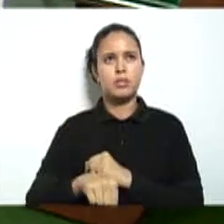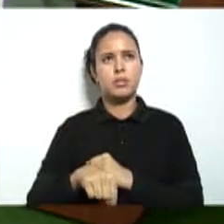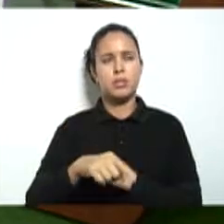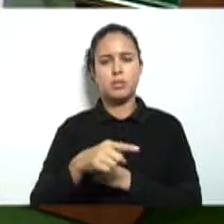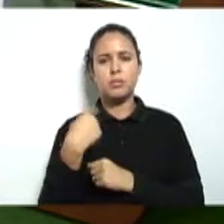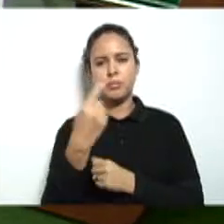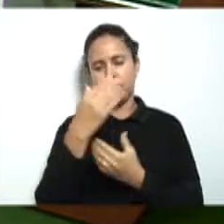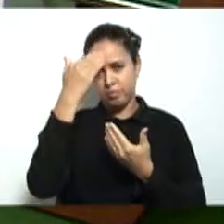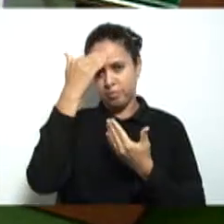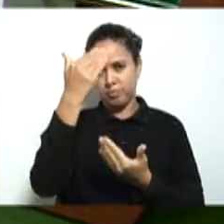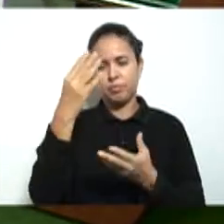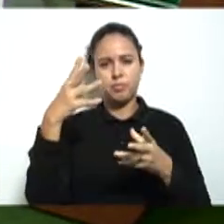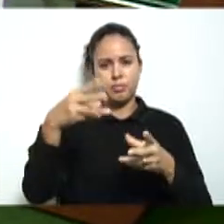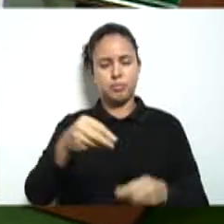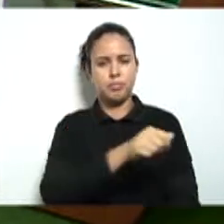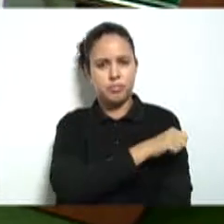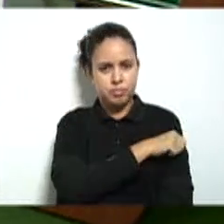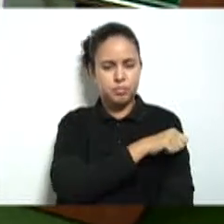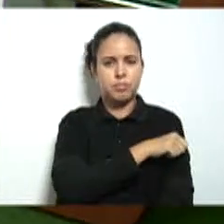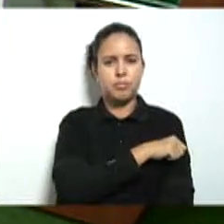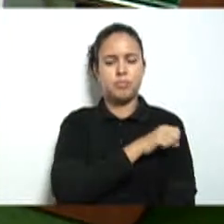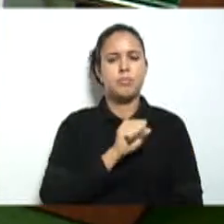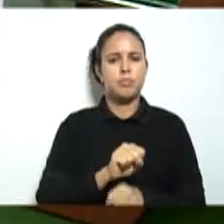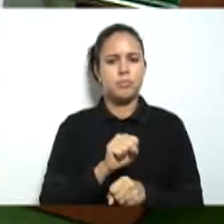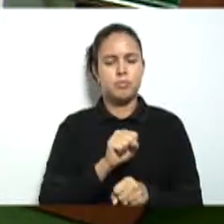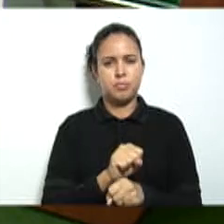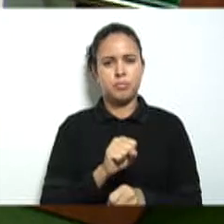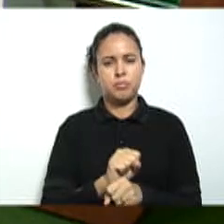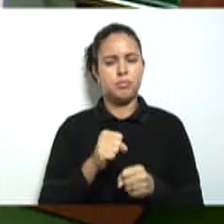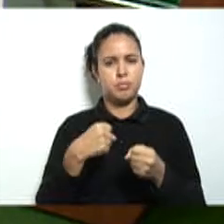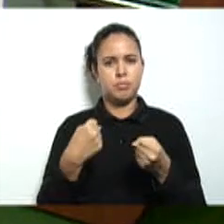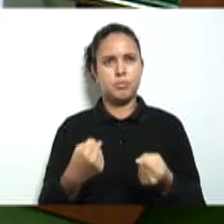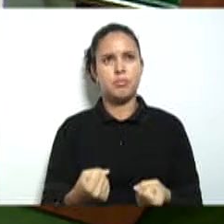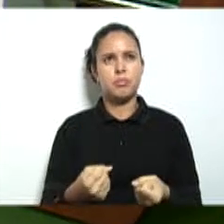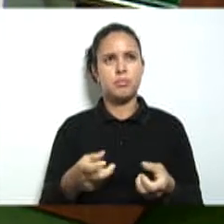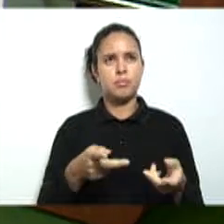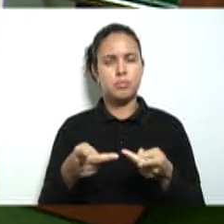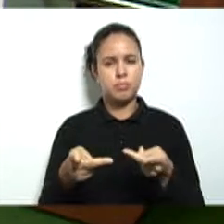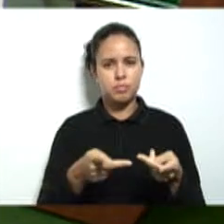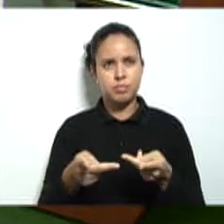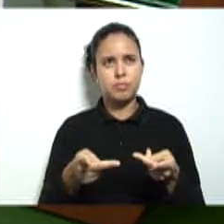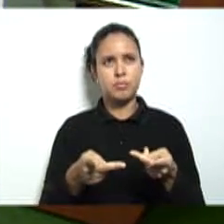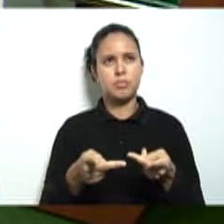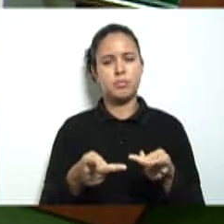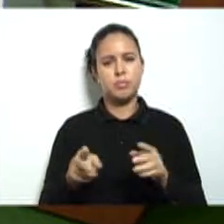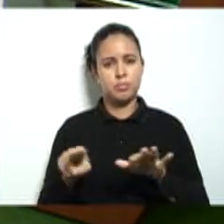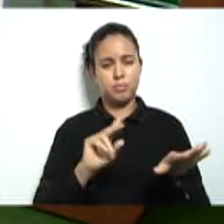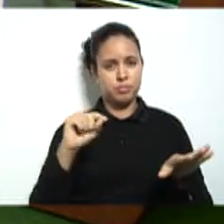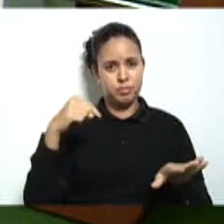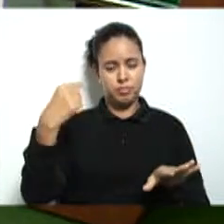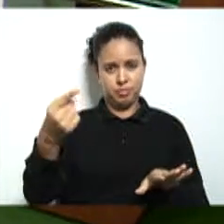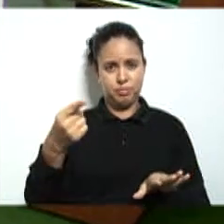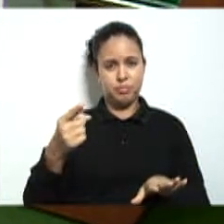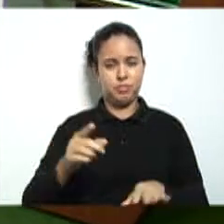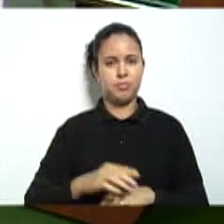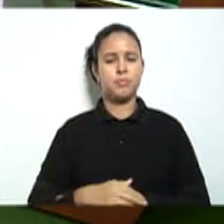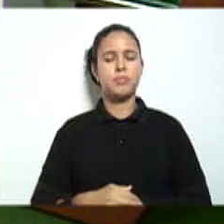agradece a participação de vocês hoje e espera que vocês se envolvam mesmo nesse projeto integrador. E nos vemos novamente na semana que vem.